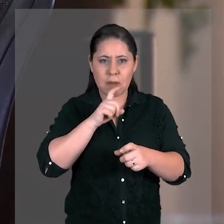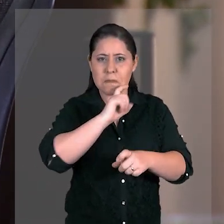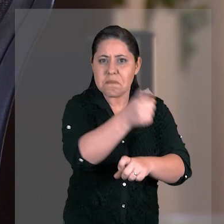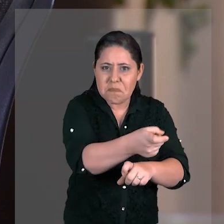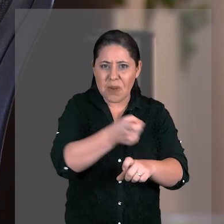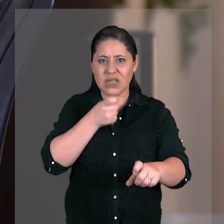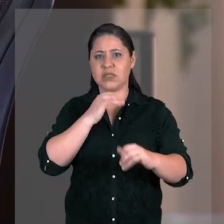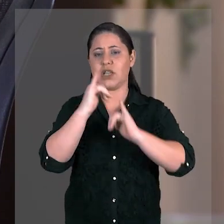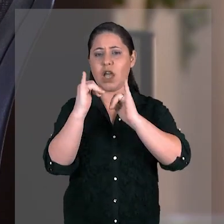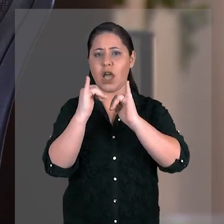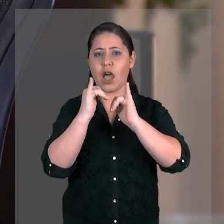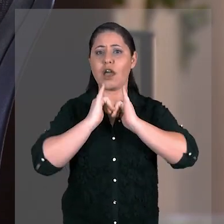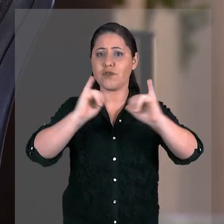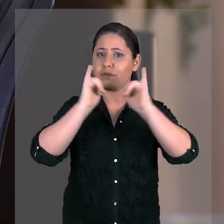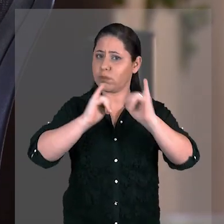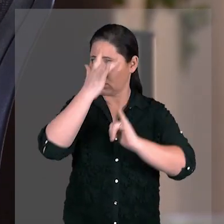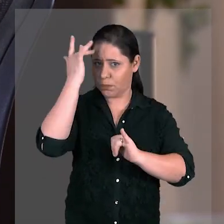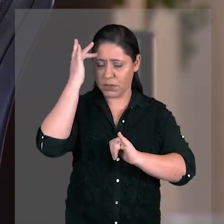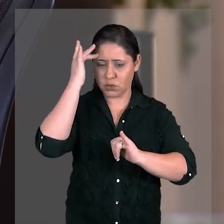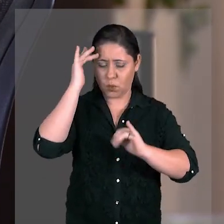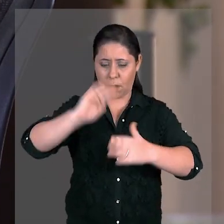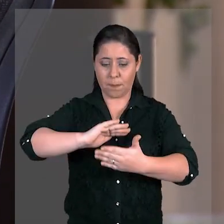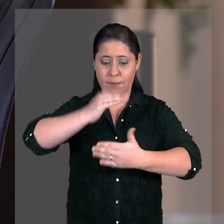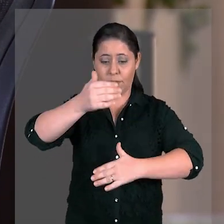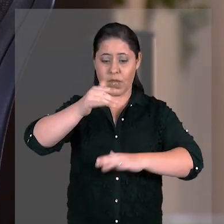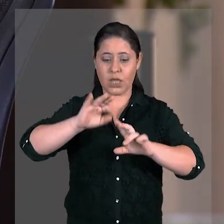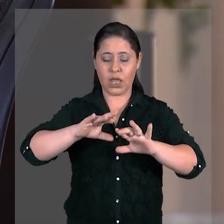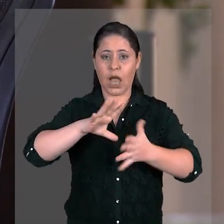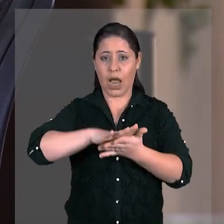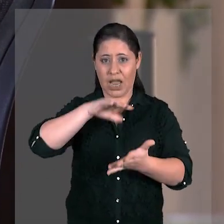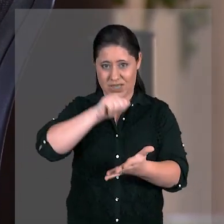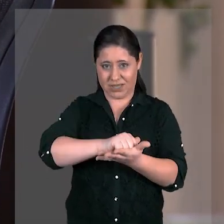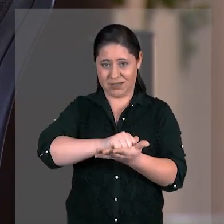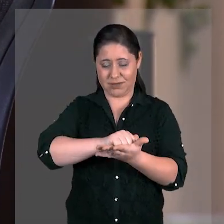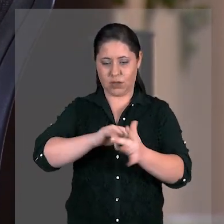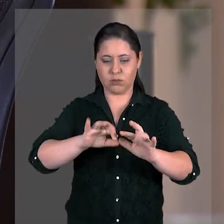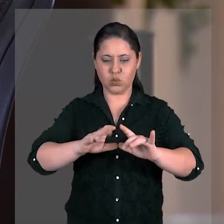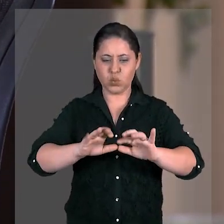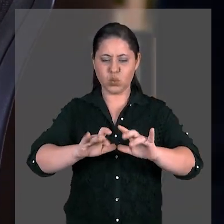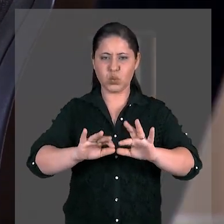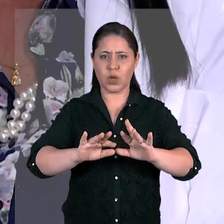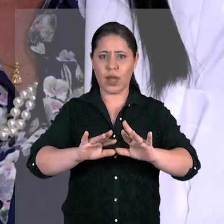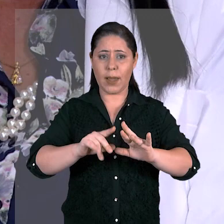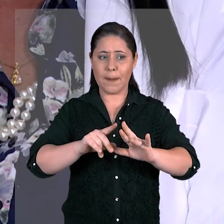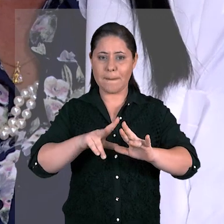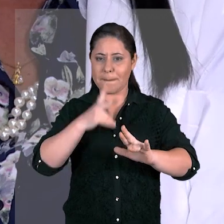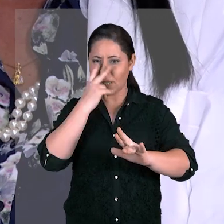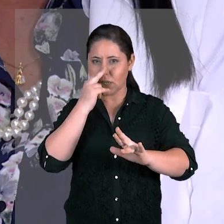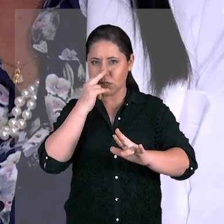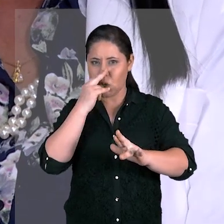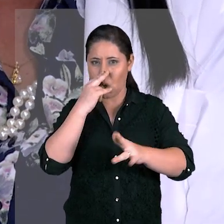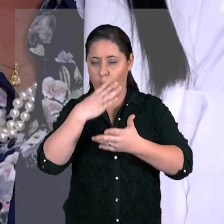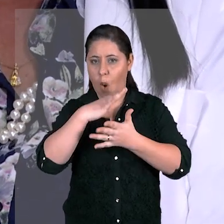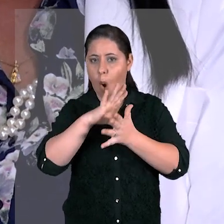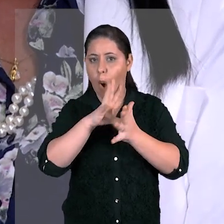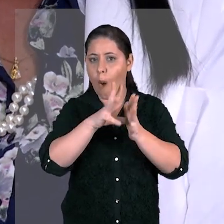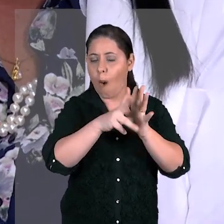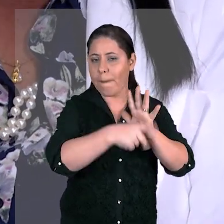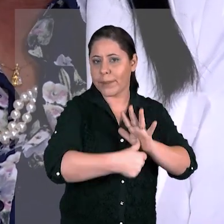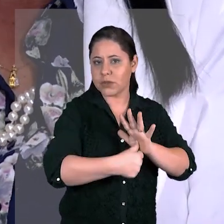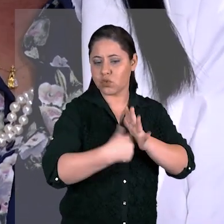está do outro lado da rede, na hora que ela está fazendo um cadastro, e vai pegar esses dados. E ele foi